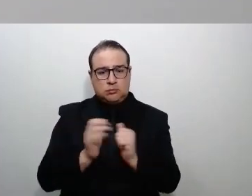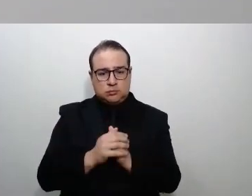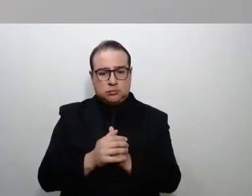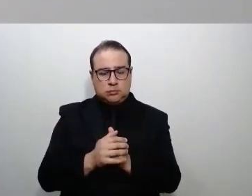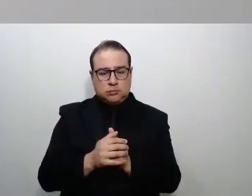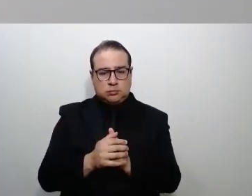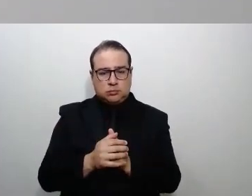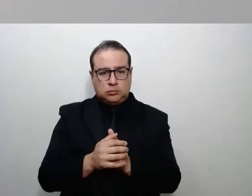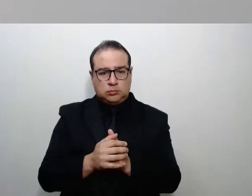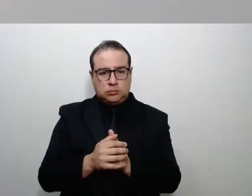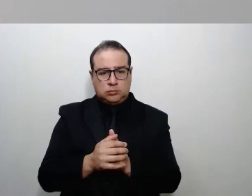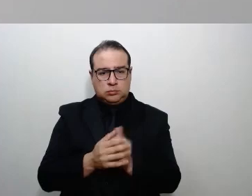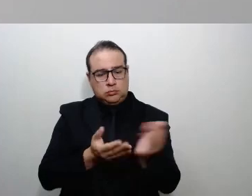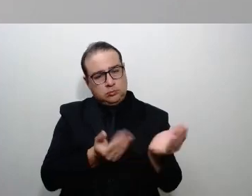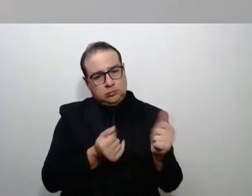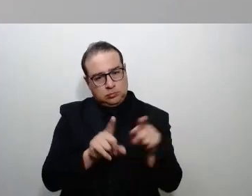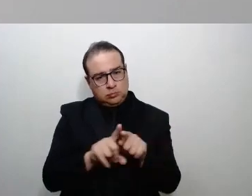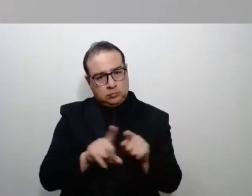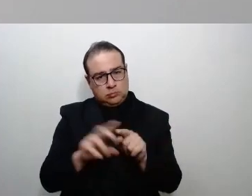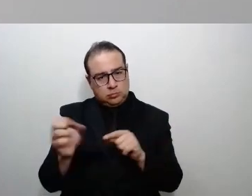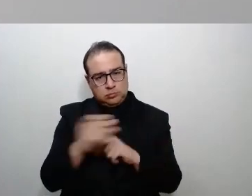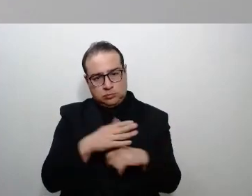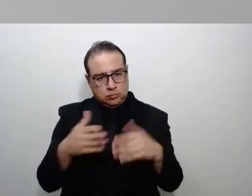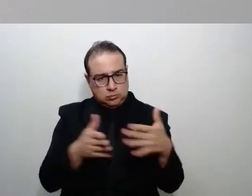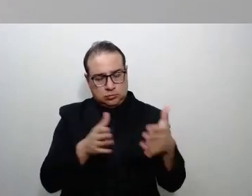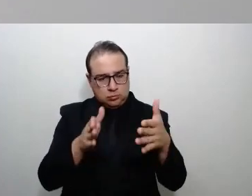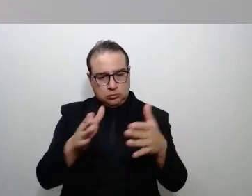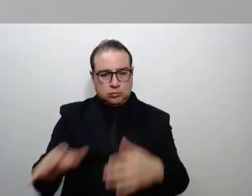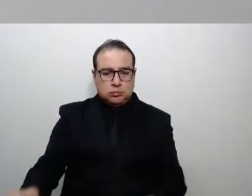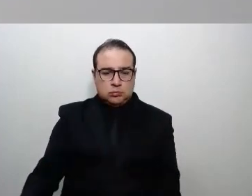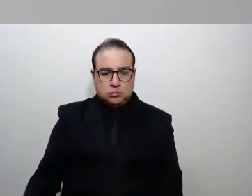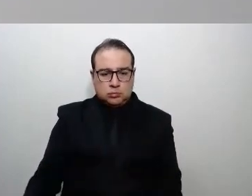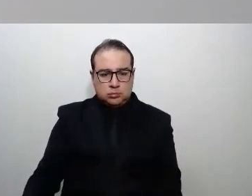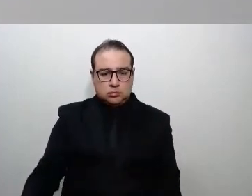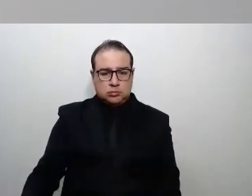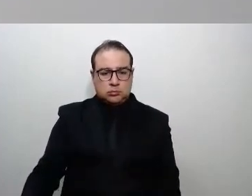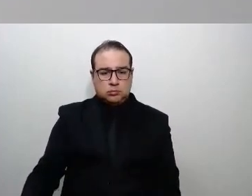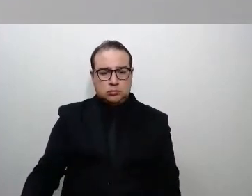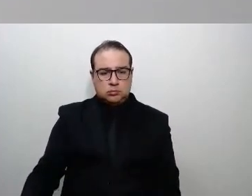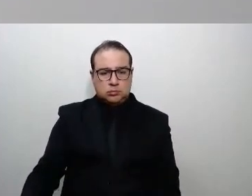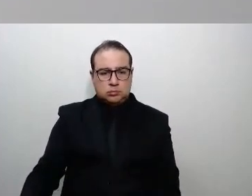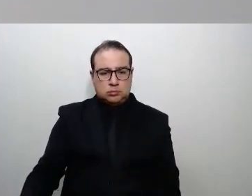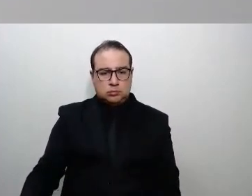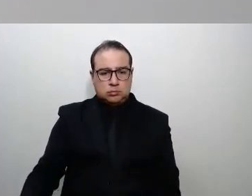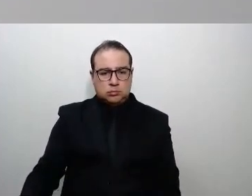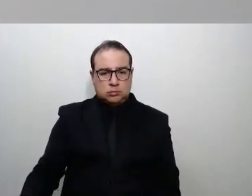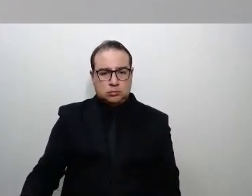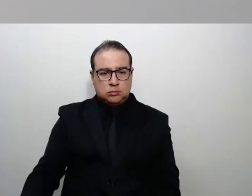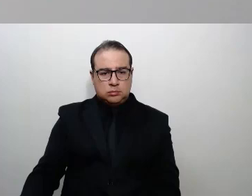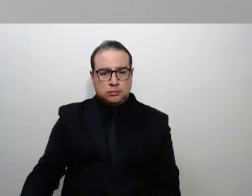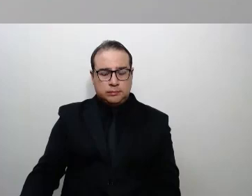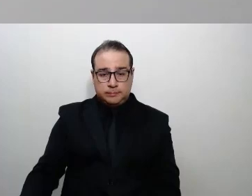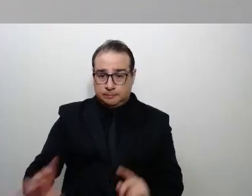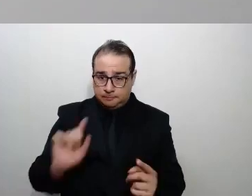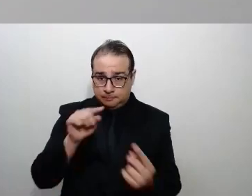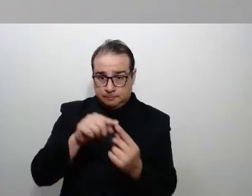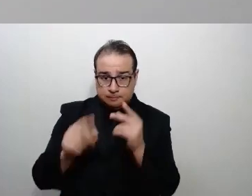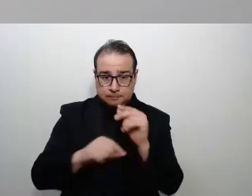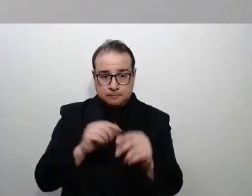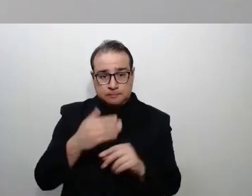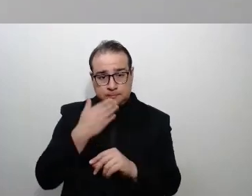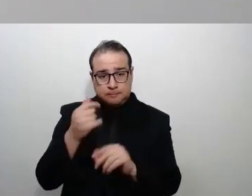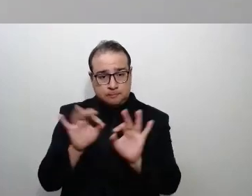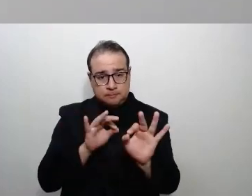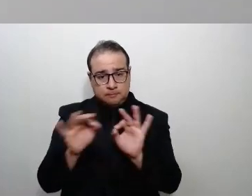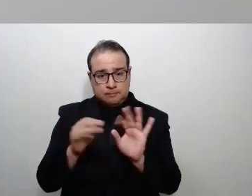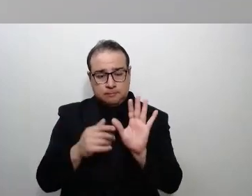para um projeto chamado novos caminhos esse projeto objetiva em certa medida fazer o mesmo